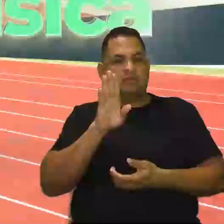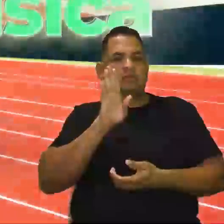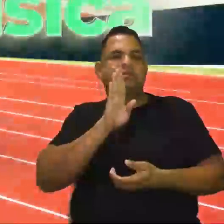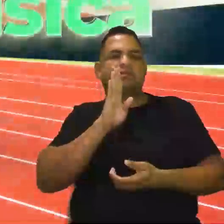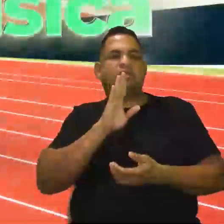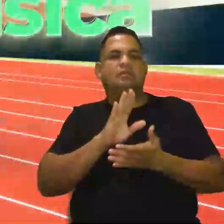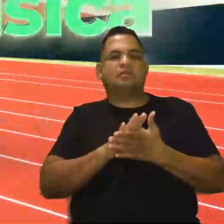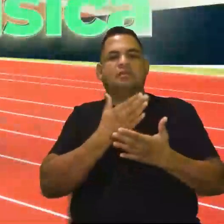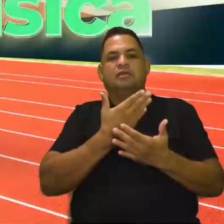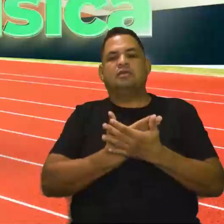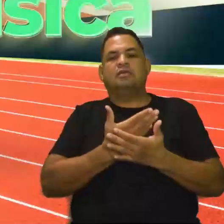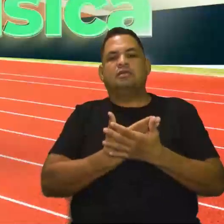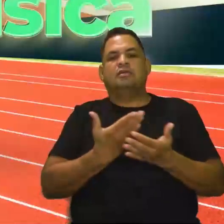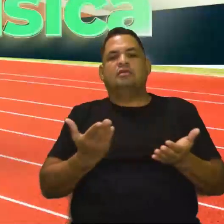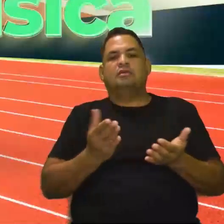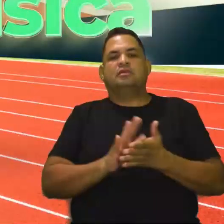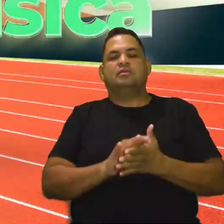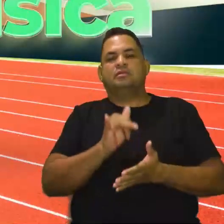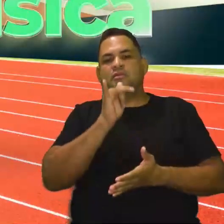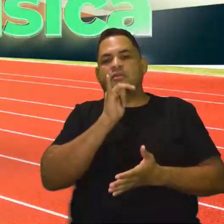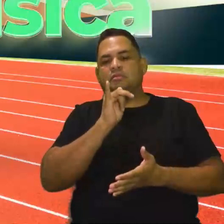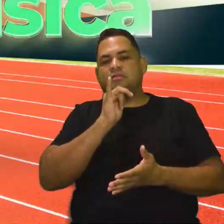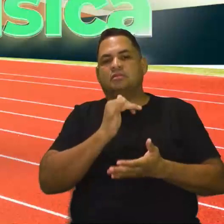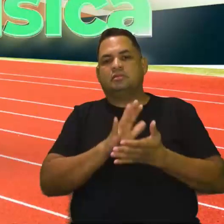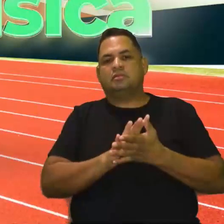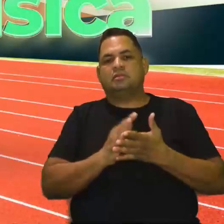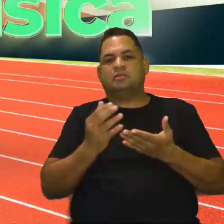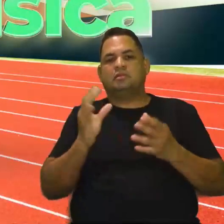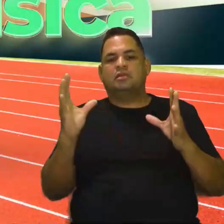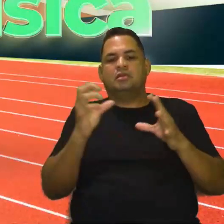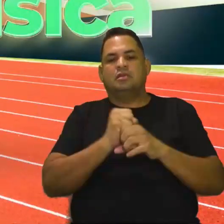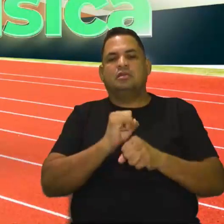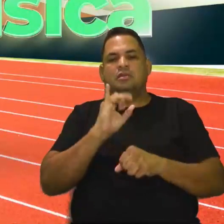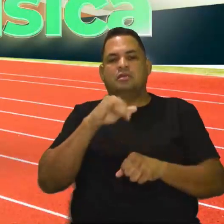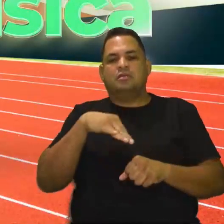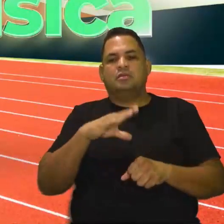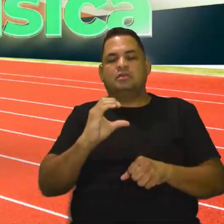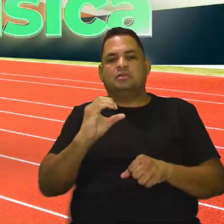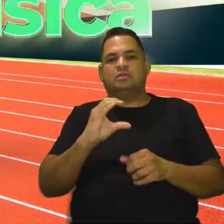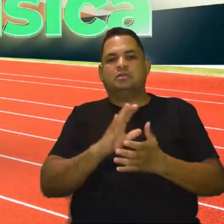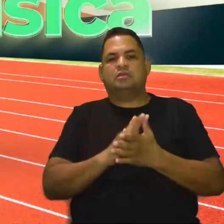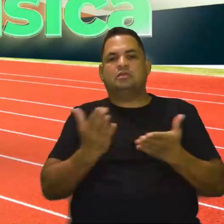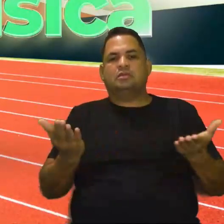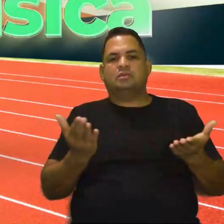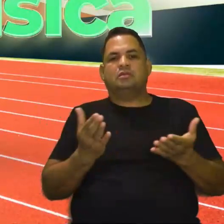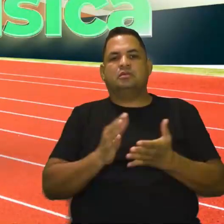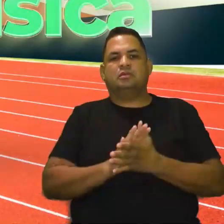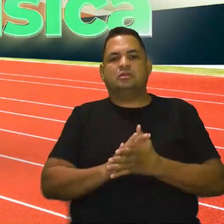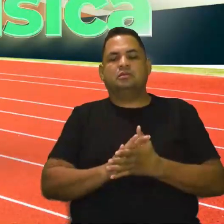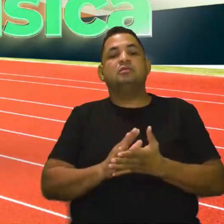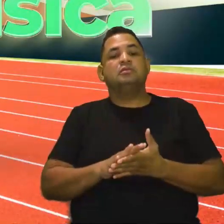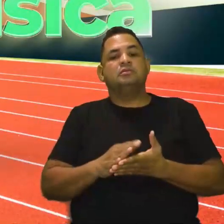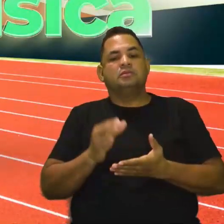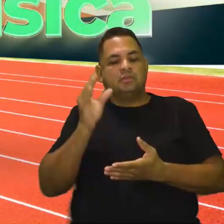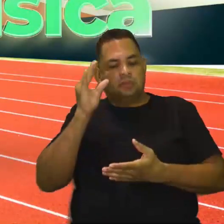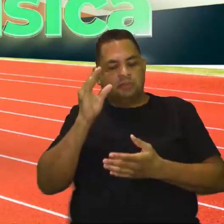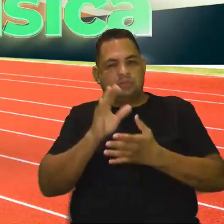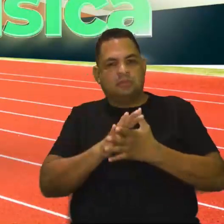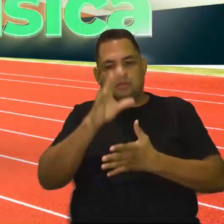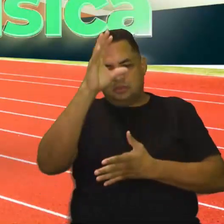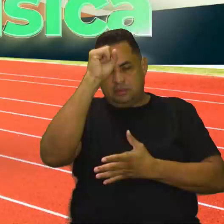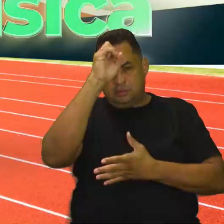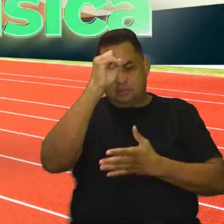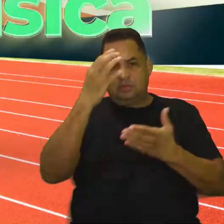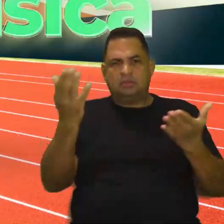legal? Nossa aula aí com exemplos, né, de cálculo de índice de massa corporal. Foi bem interessante, aprendemos um